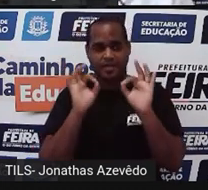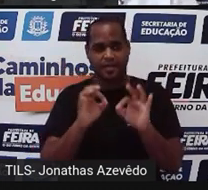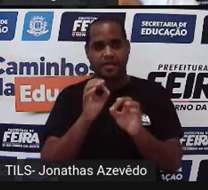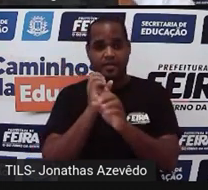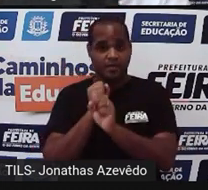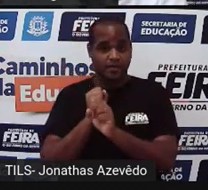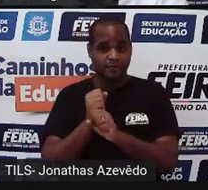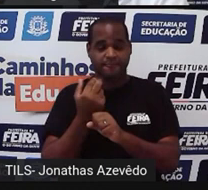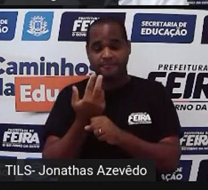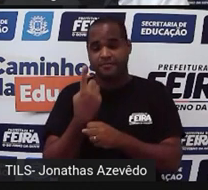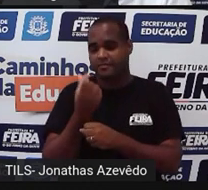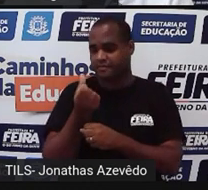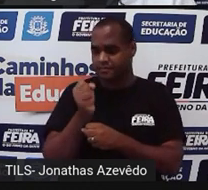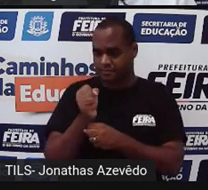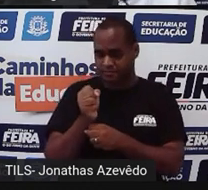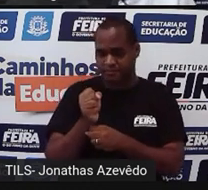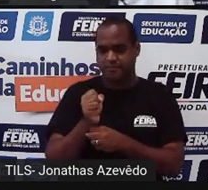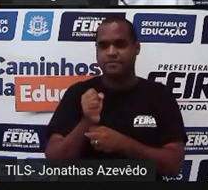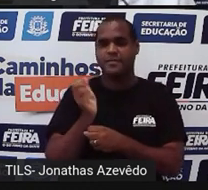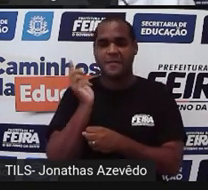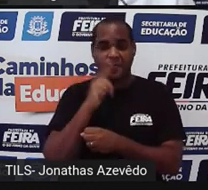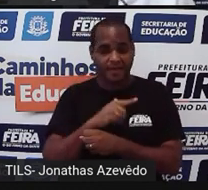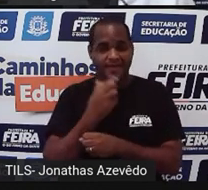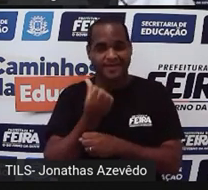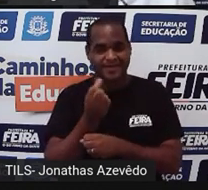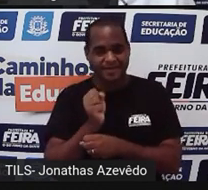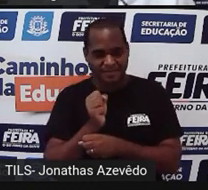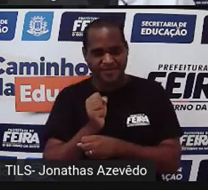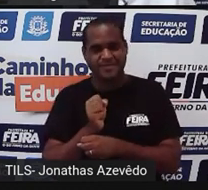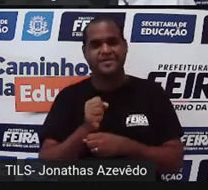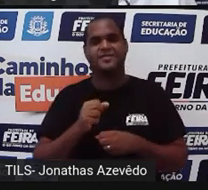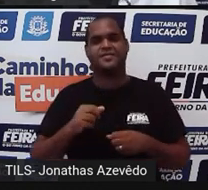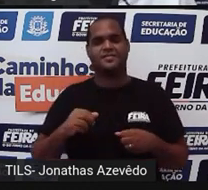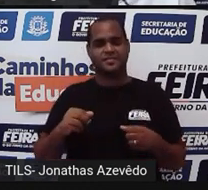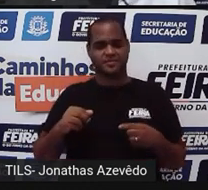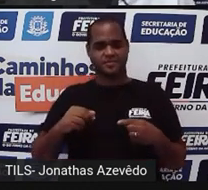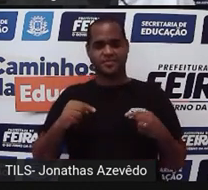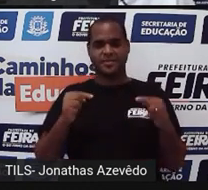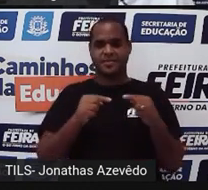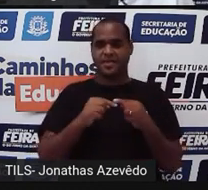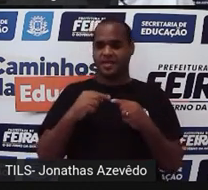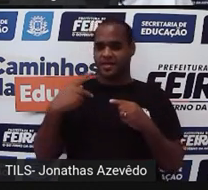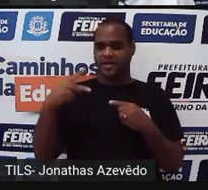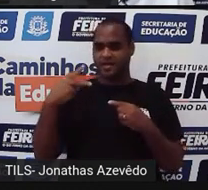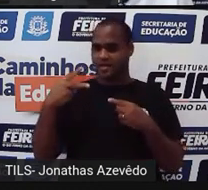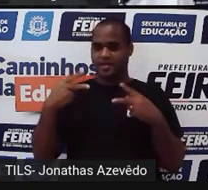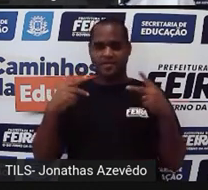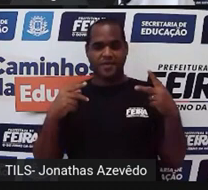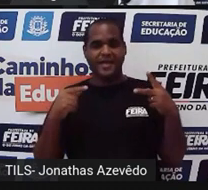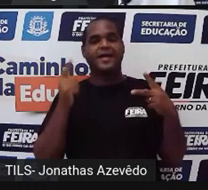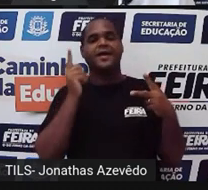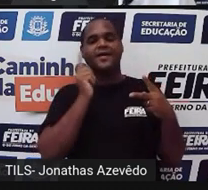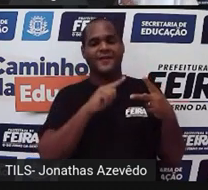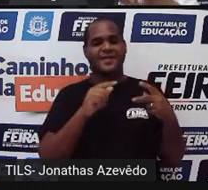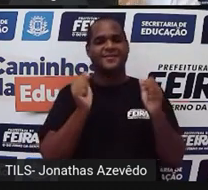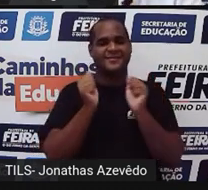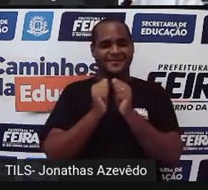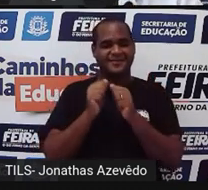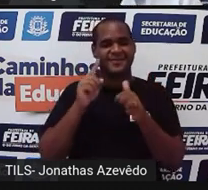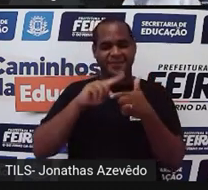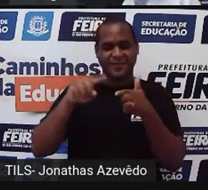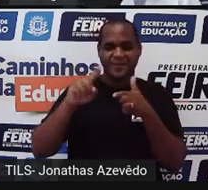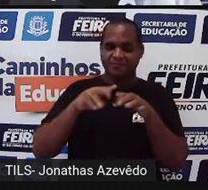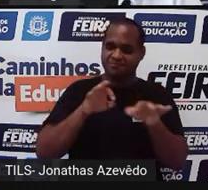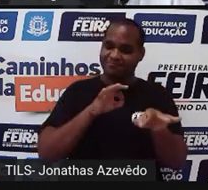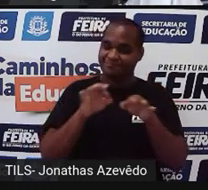68. Se der 68, é essa o par, né, a solução que resolve o nosso problema. E a